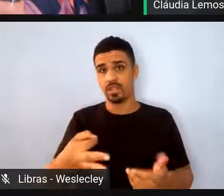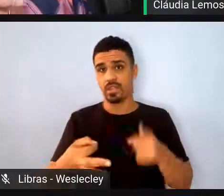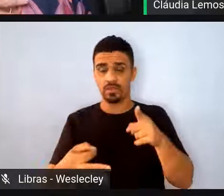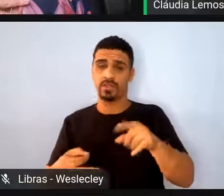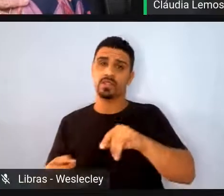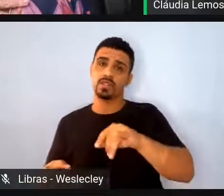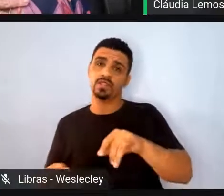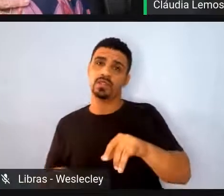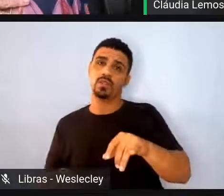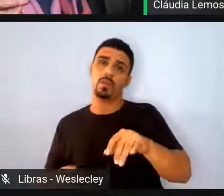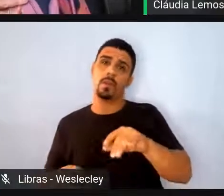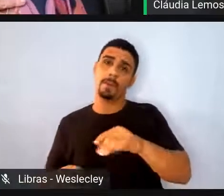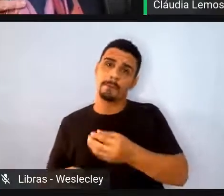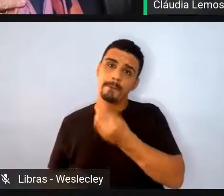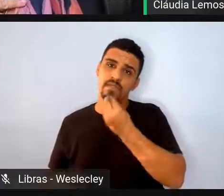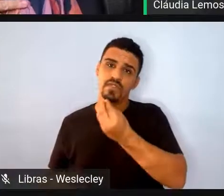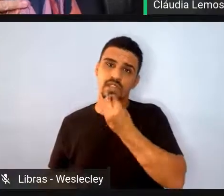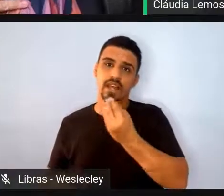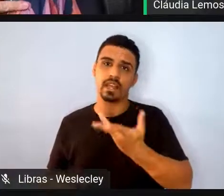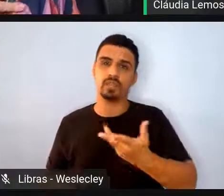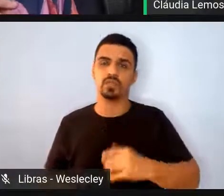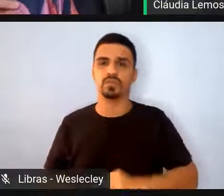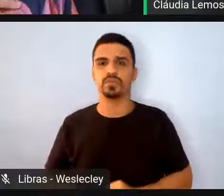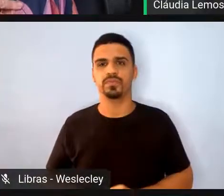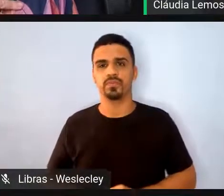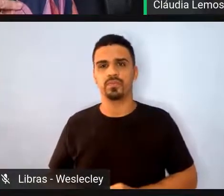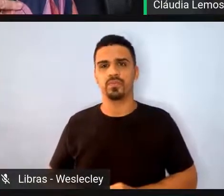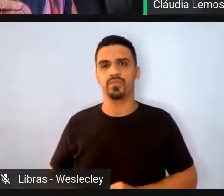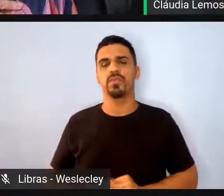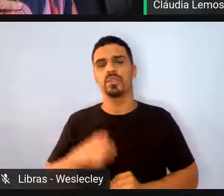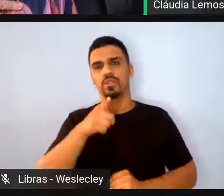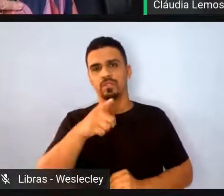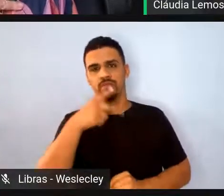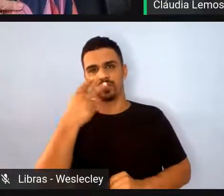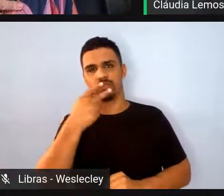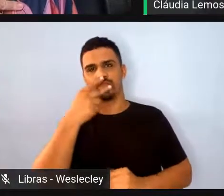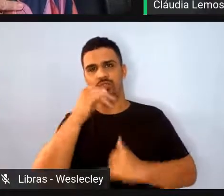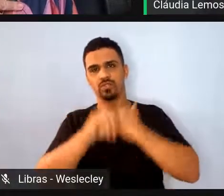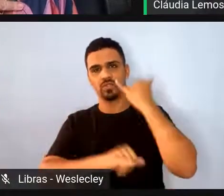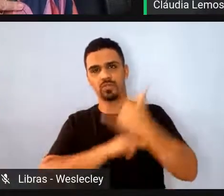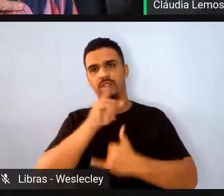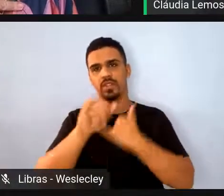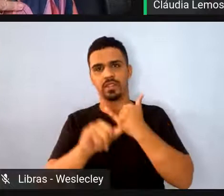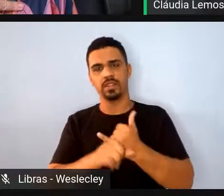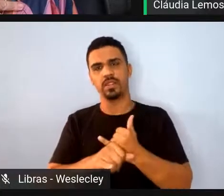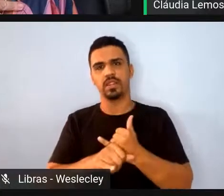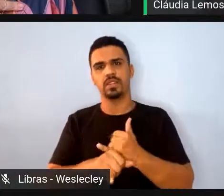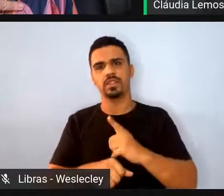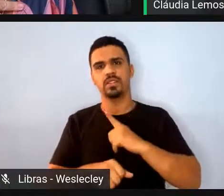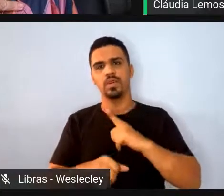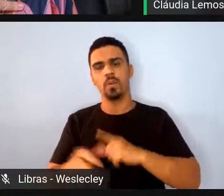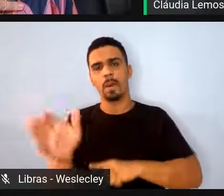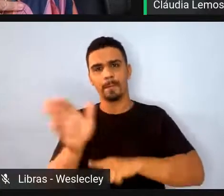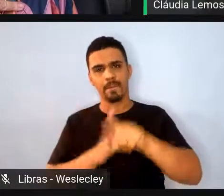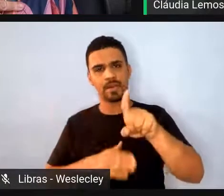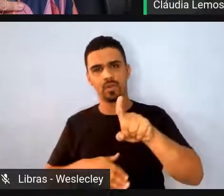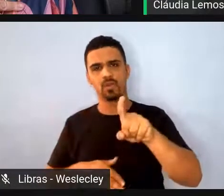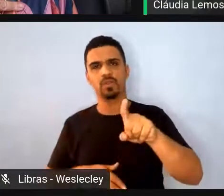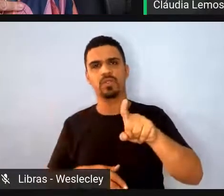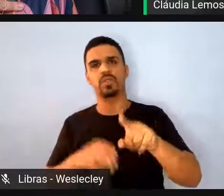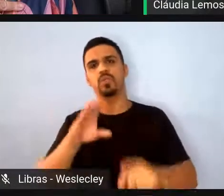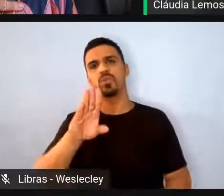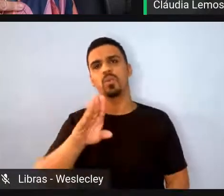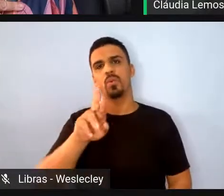subaproveitado. Jenny, aproveitando que você falou sobre a internet, depois você continua, a gente tem aqui uma pergunta interessante do Bruno